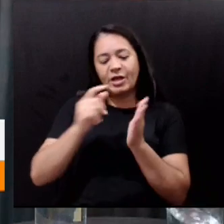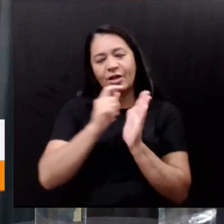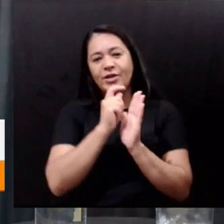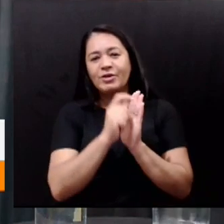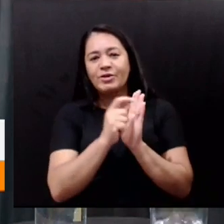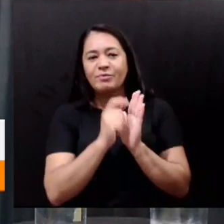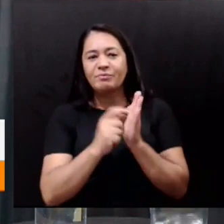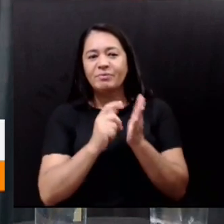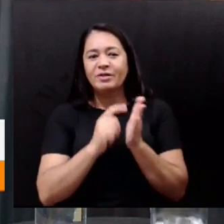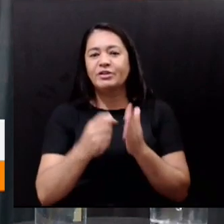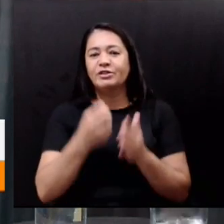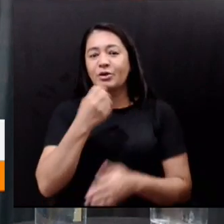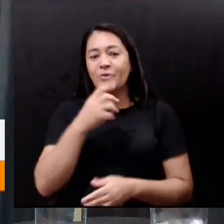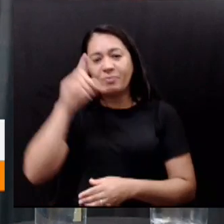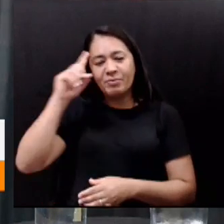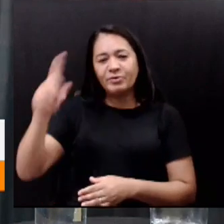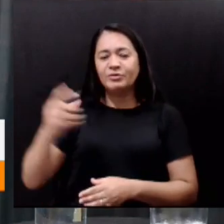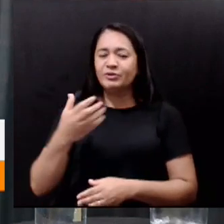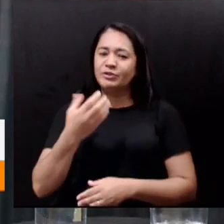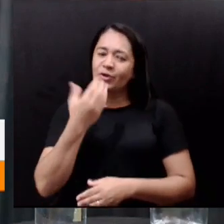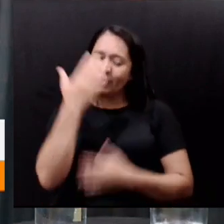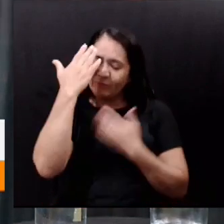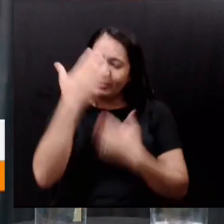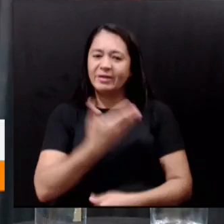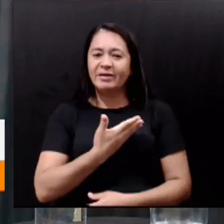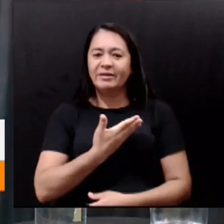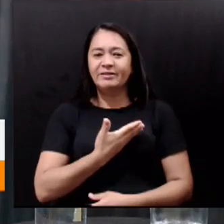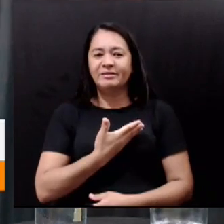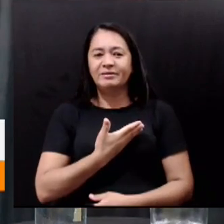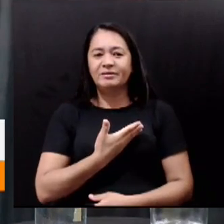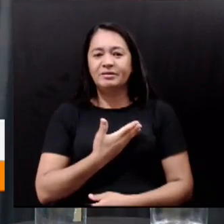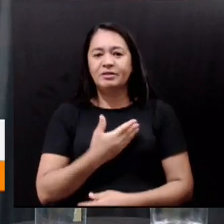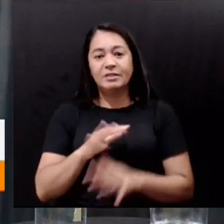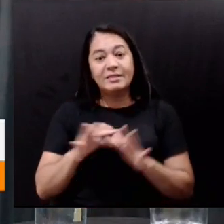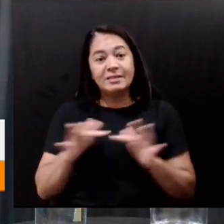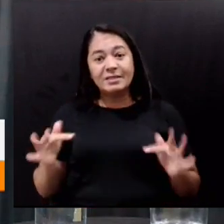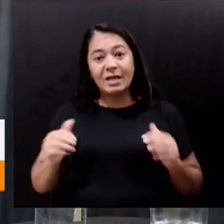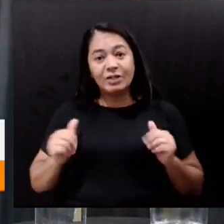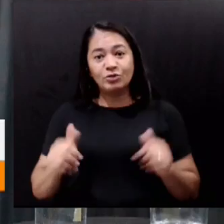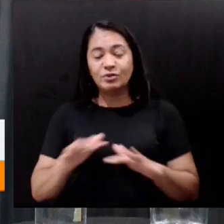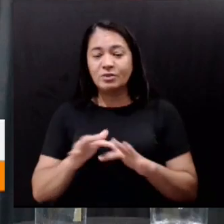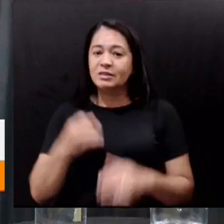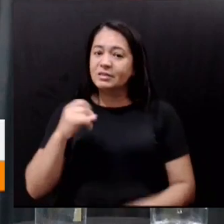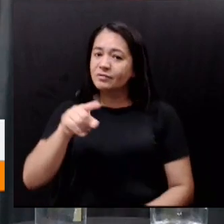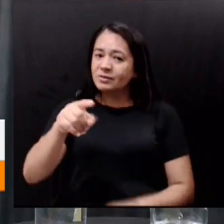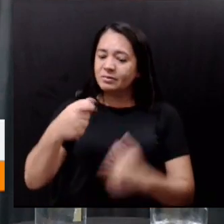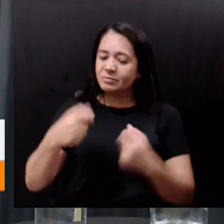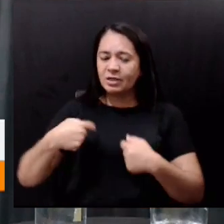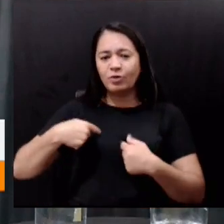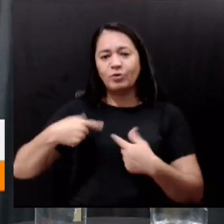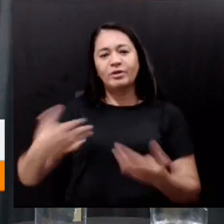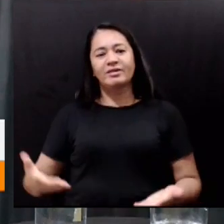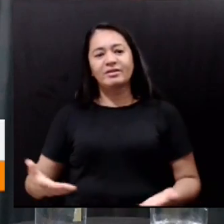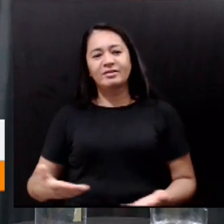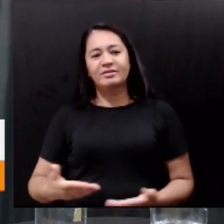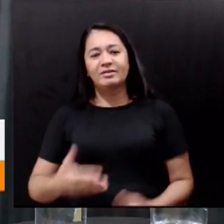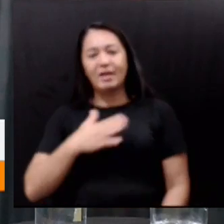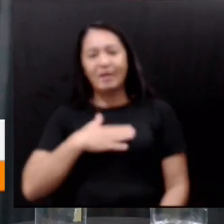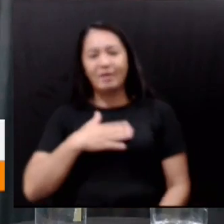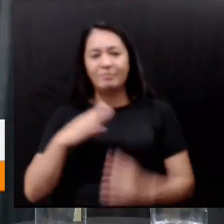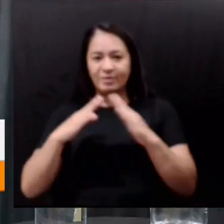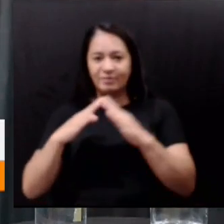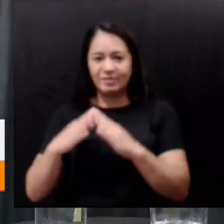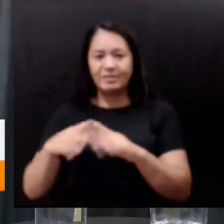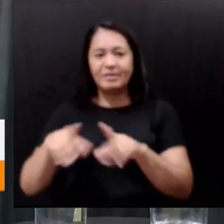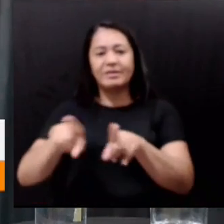amizade. E veja que ato simples. Simples, para dizer, eu tô aqui, caso você precise. Né? A minha vizinha também atualmente é uma senhora, né? E toda vez